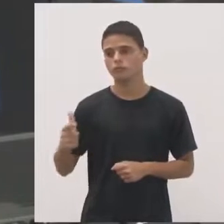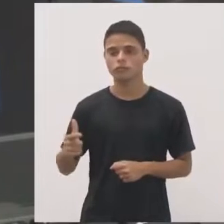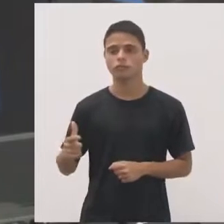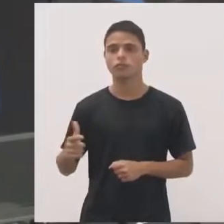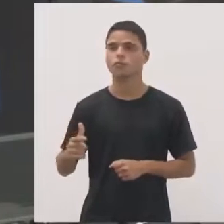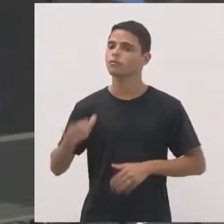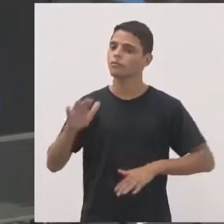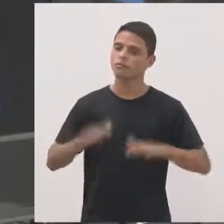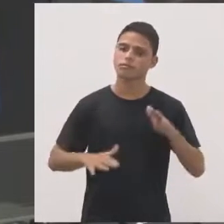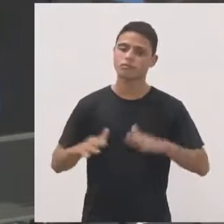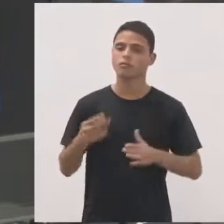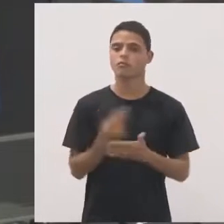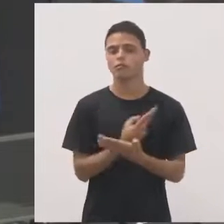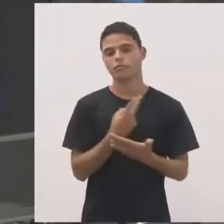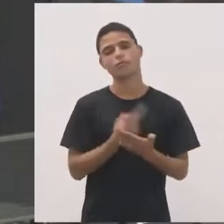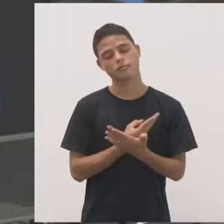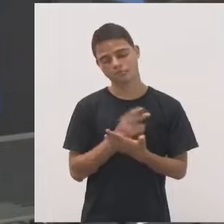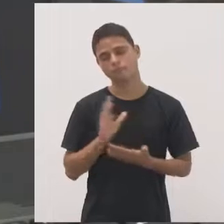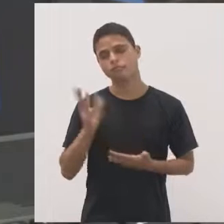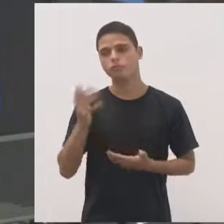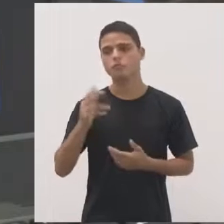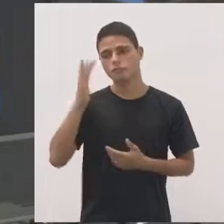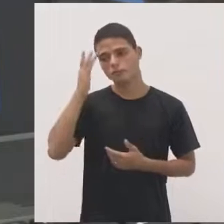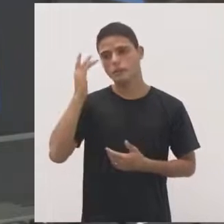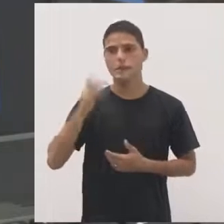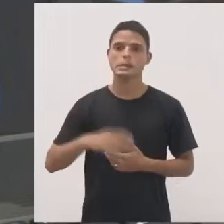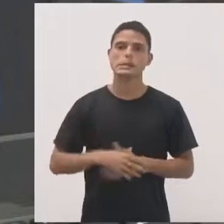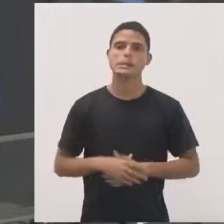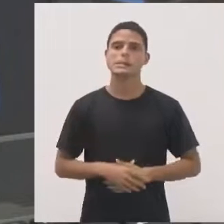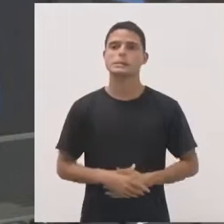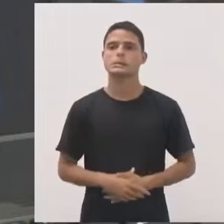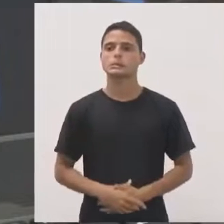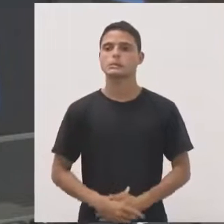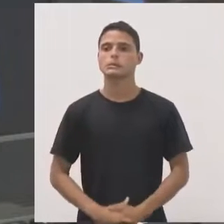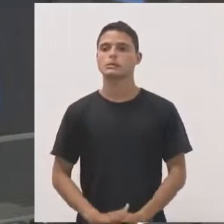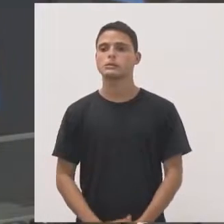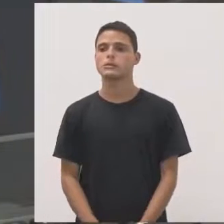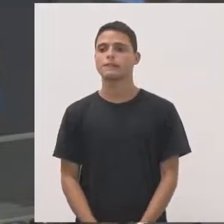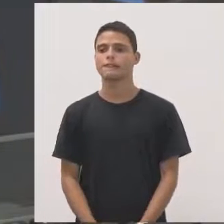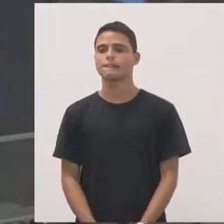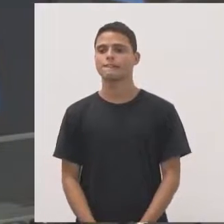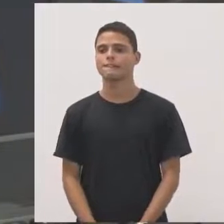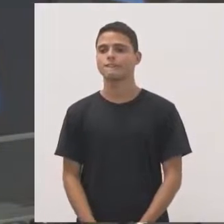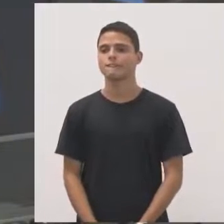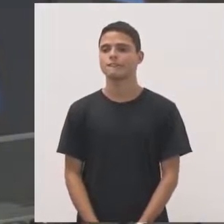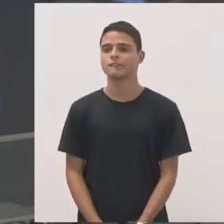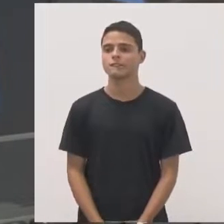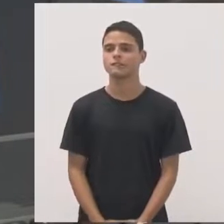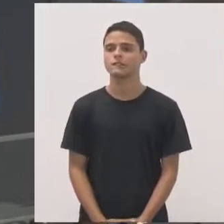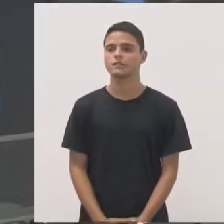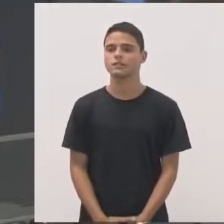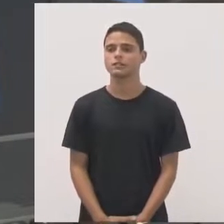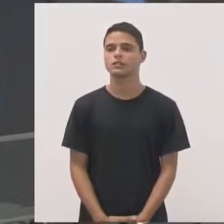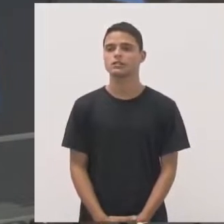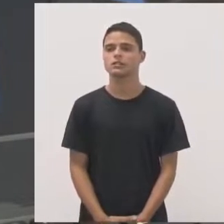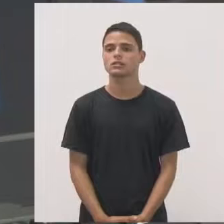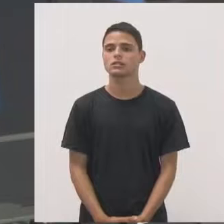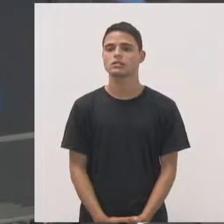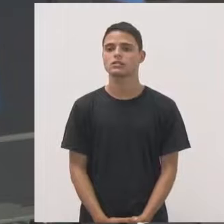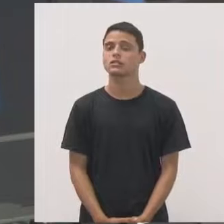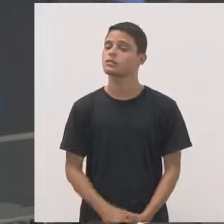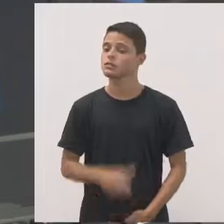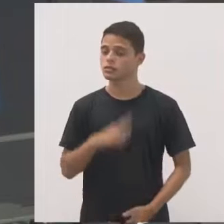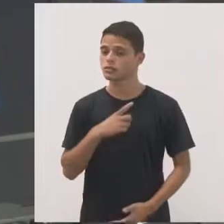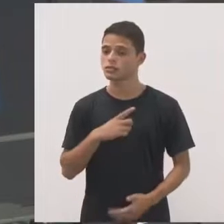tudo funciona. Nem tudo funciona, gente. Nem tudo dá certo. Tem dia que sim, tem dia que não. A gente também tem os